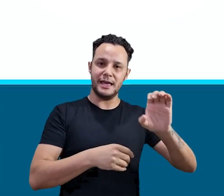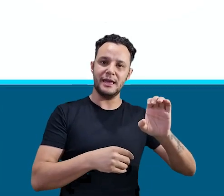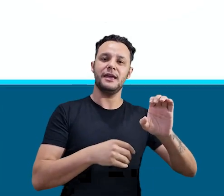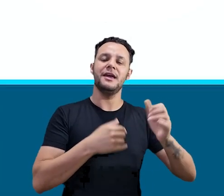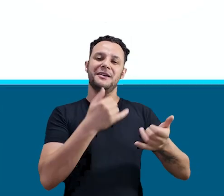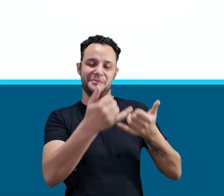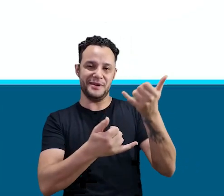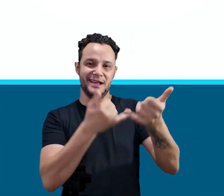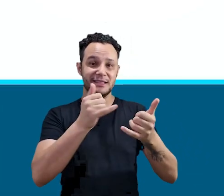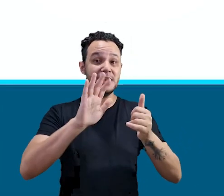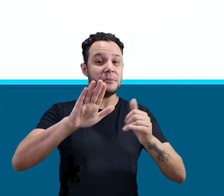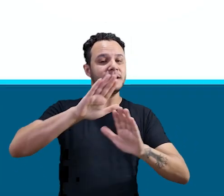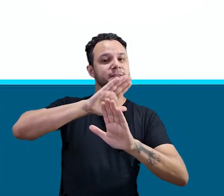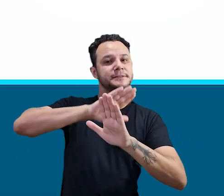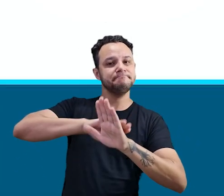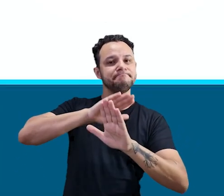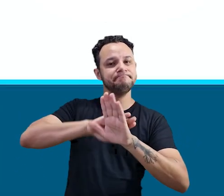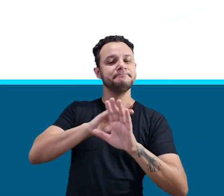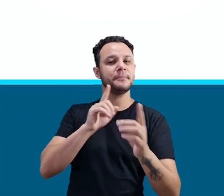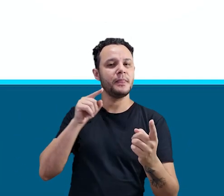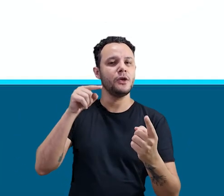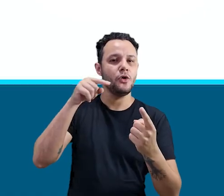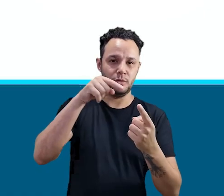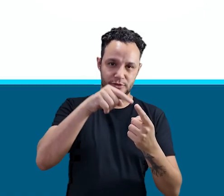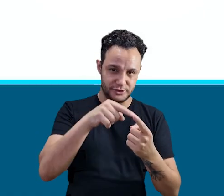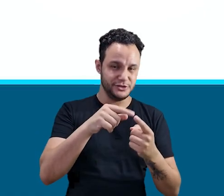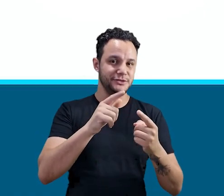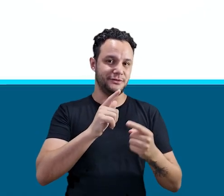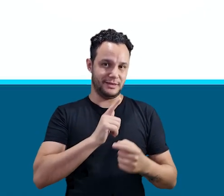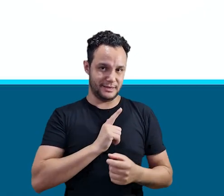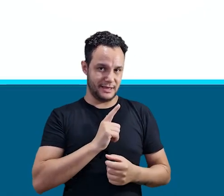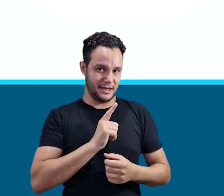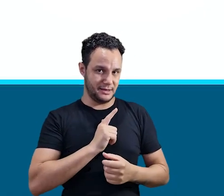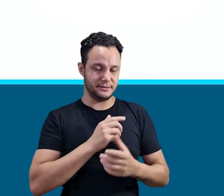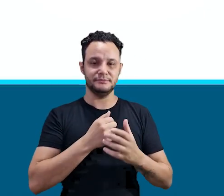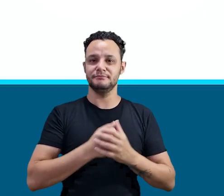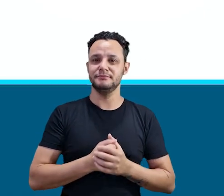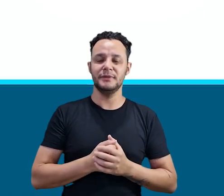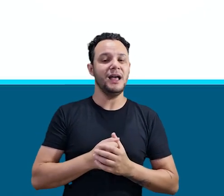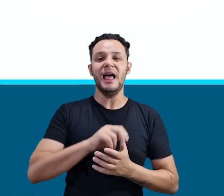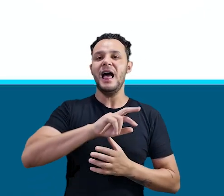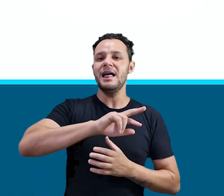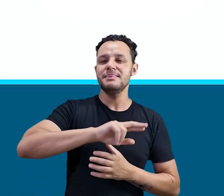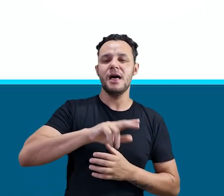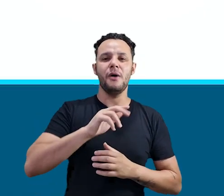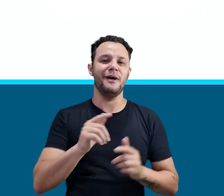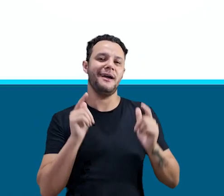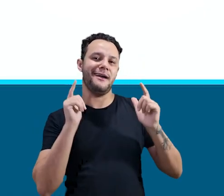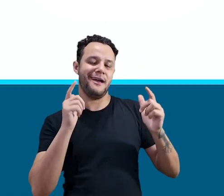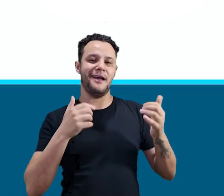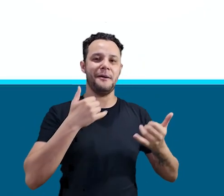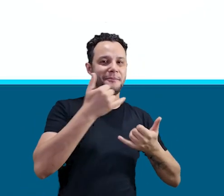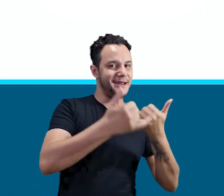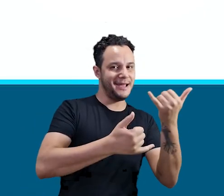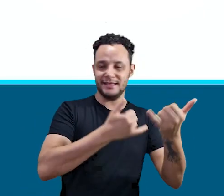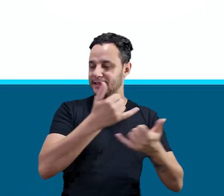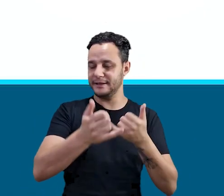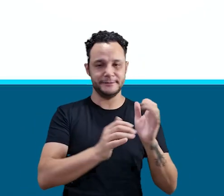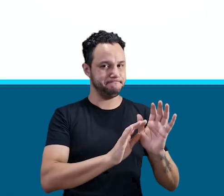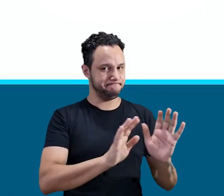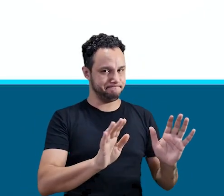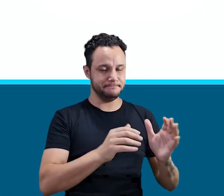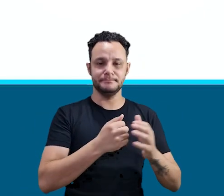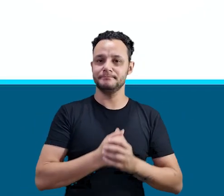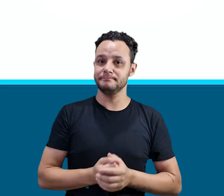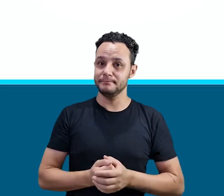tenho brincadeira lá dentro, mas as brincadeiras têm uma função pedagógica, um objetivo específico, né? Então, ele não é um parquinho de